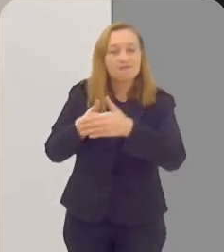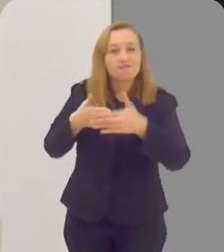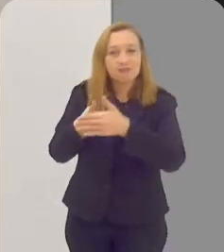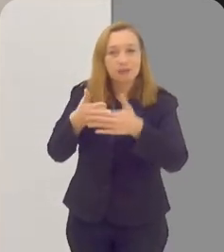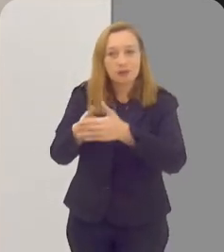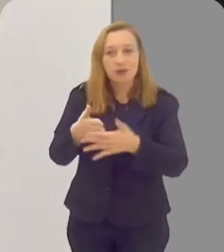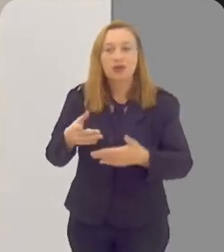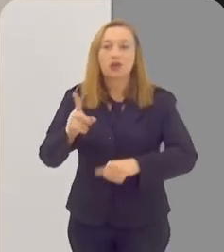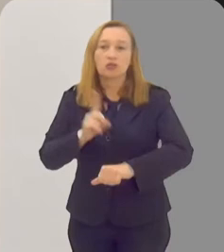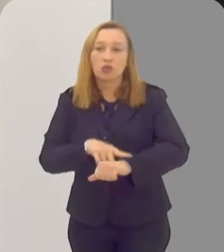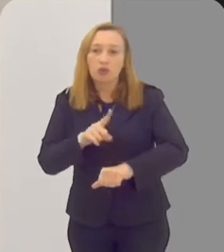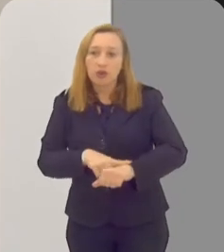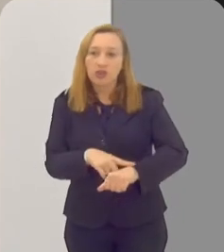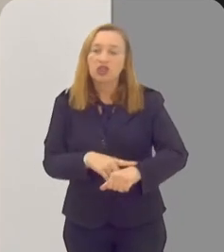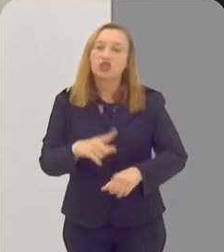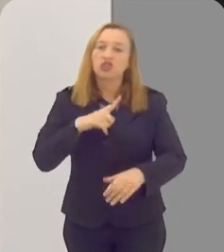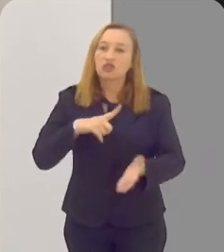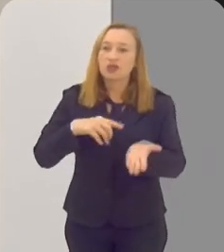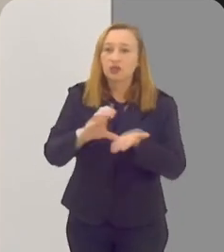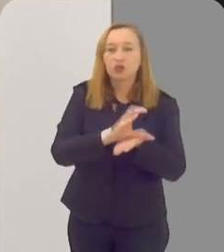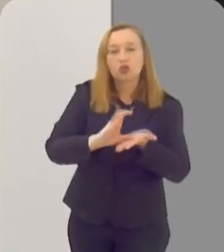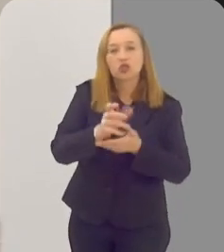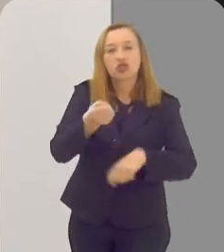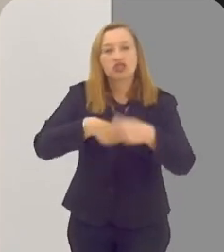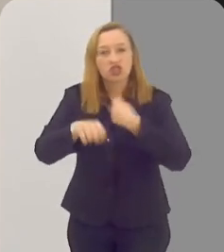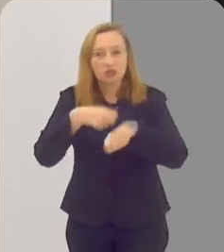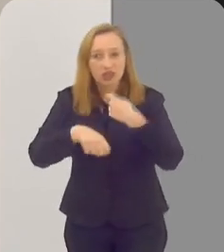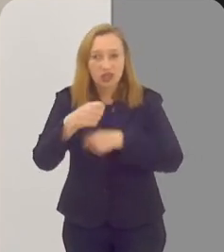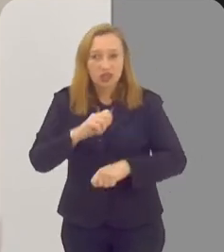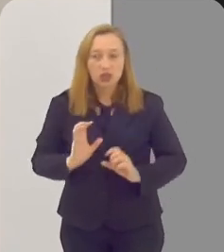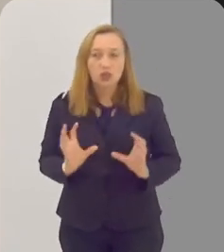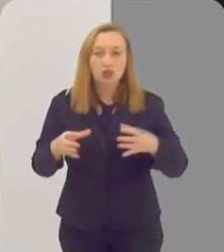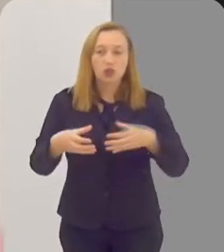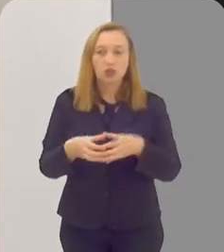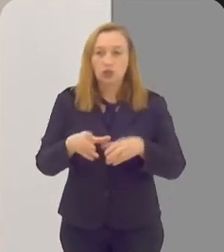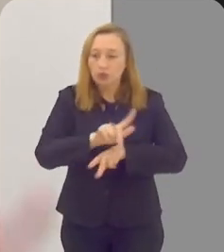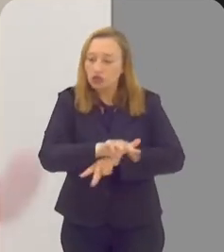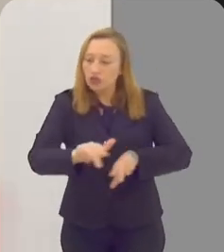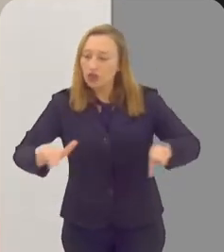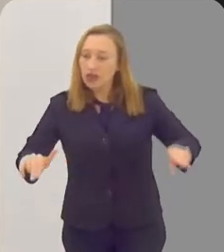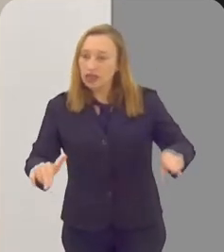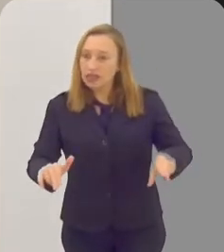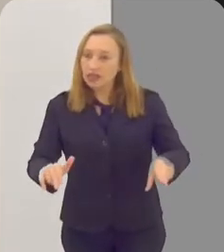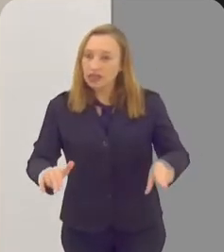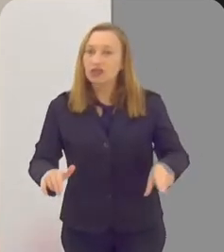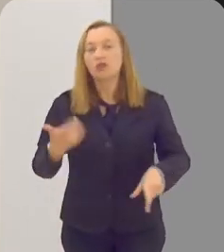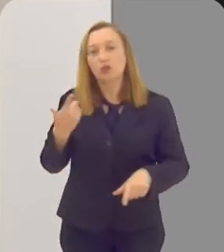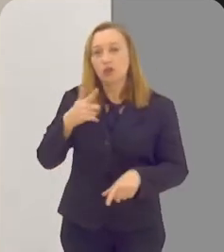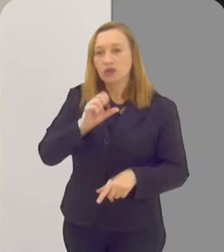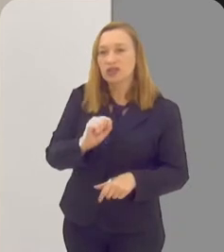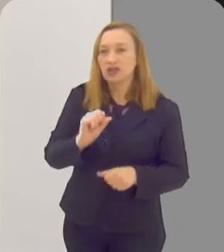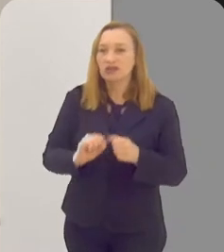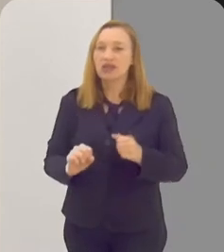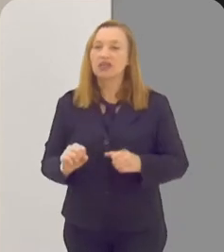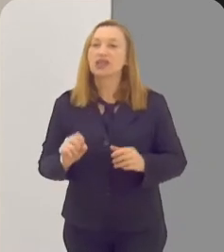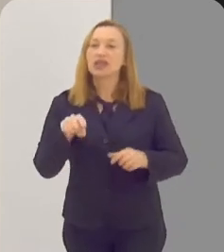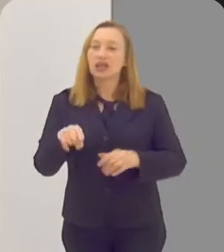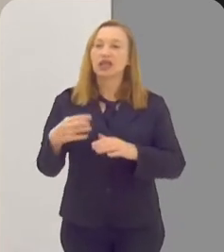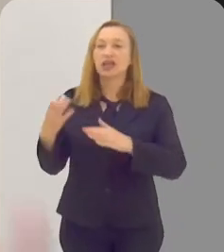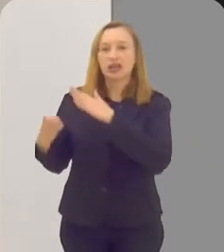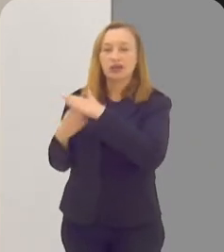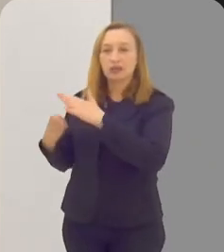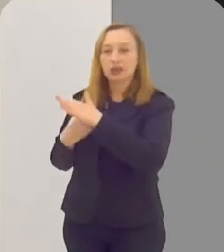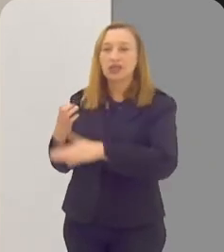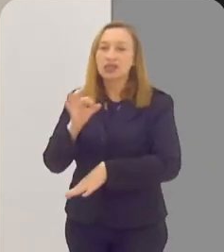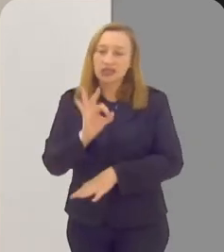a barreira. A partir do momento que você tiver nos conselhos de administração uma equidade de gênero, você consegue fazer com que